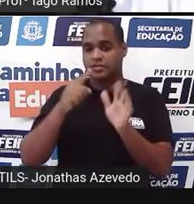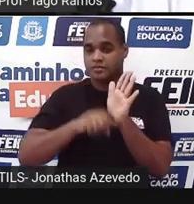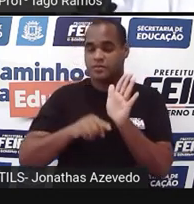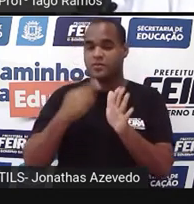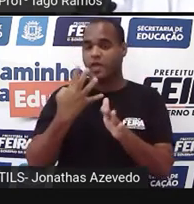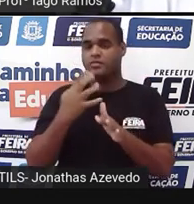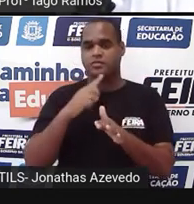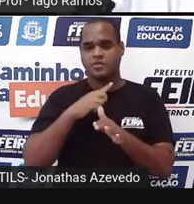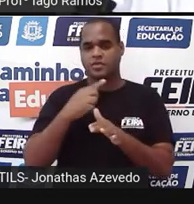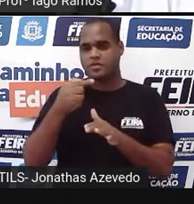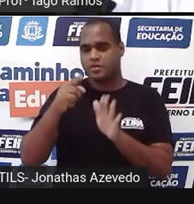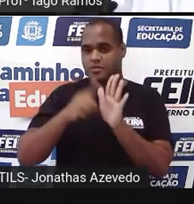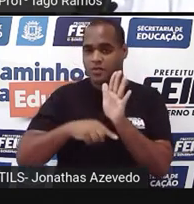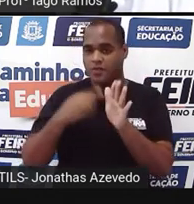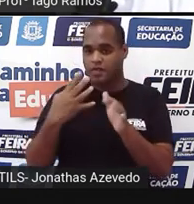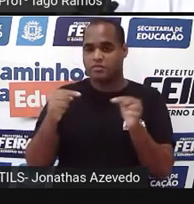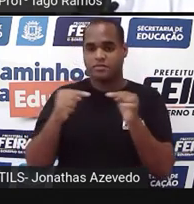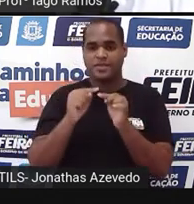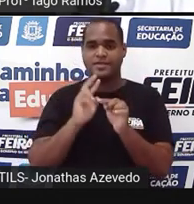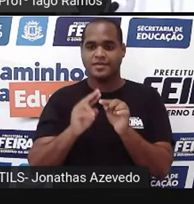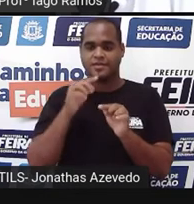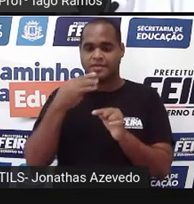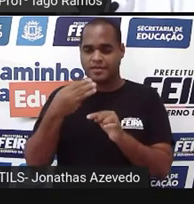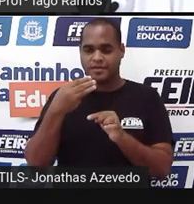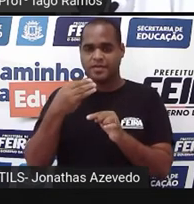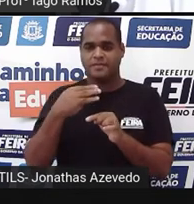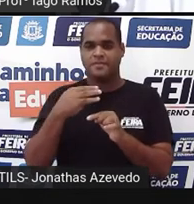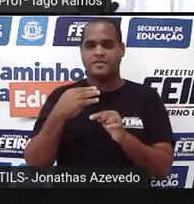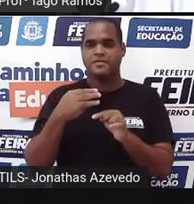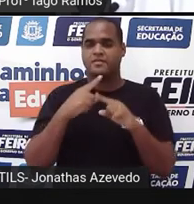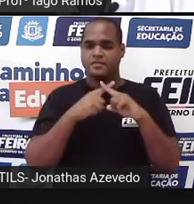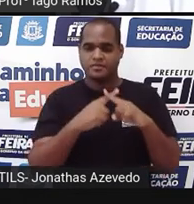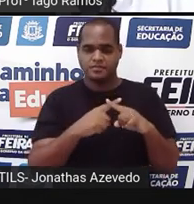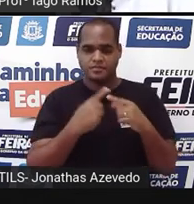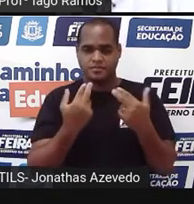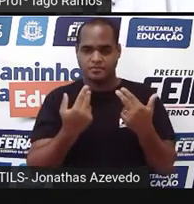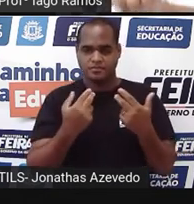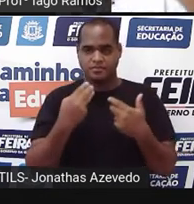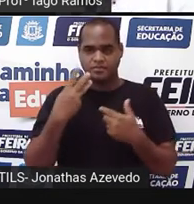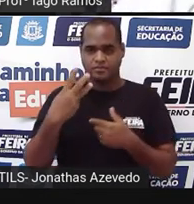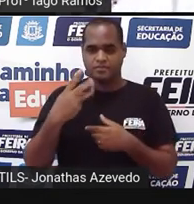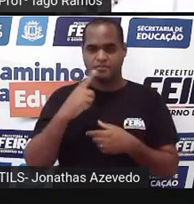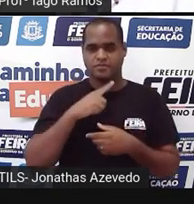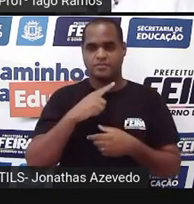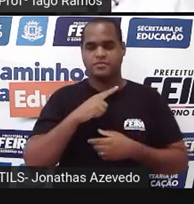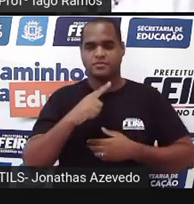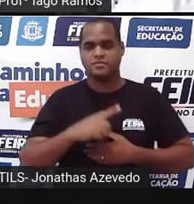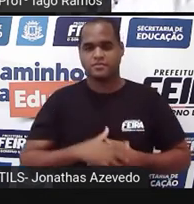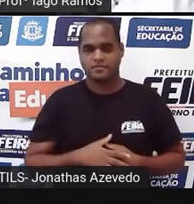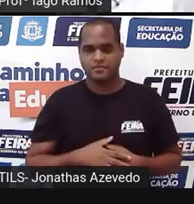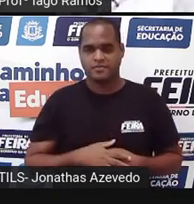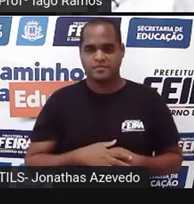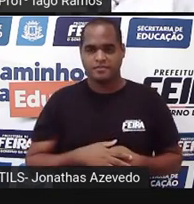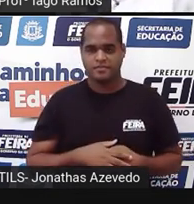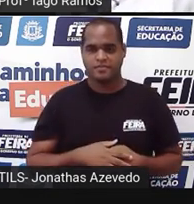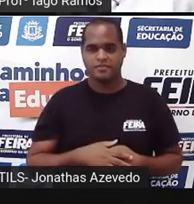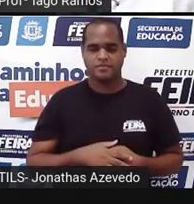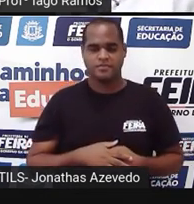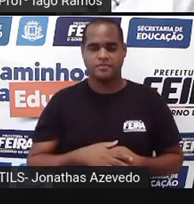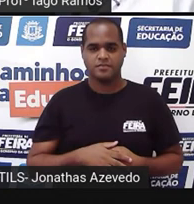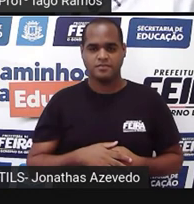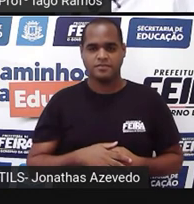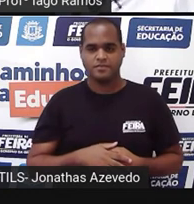- 47 - 4 = 3x = 3 lembra que lá a gente encontrou esse mesmo